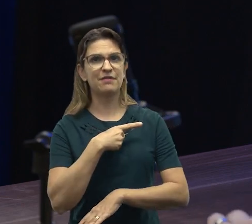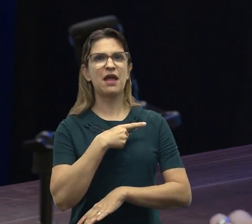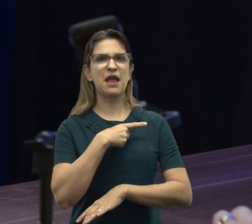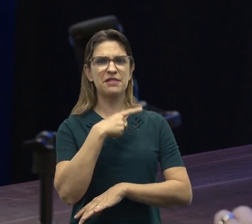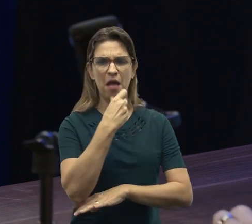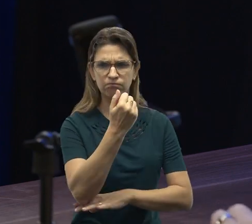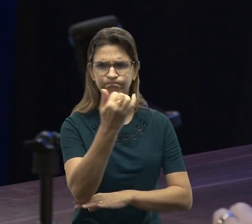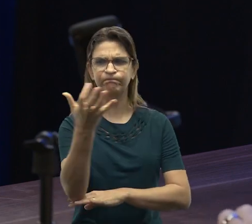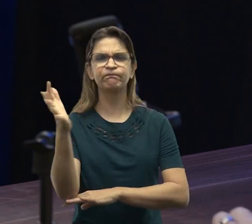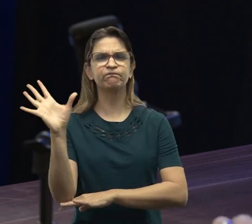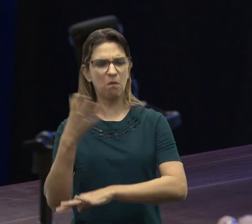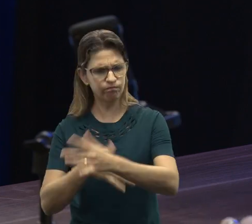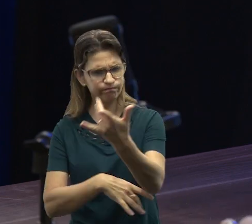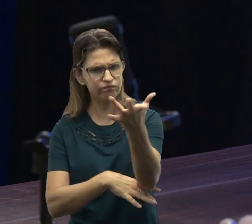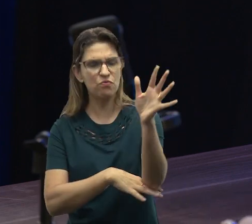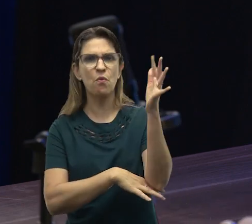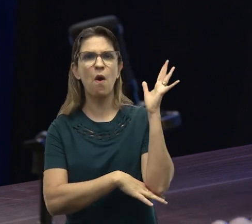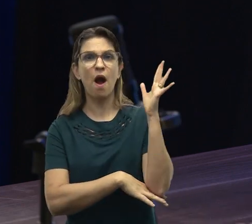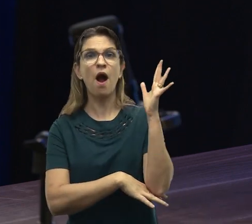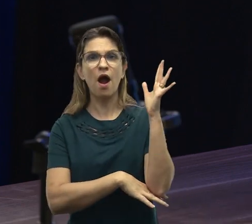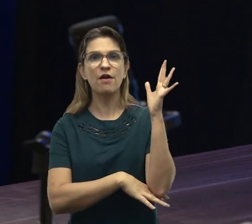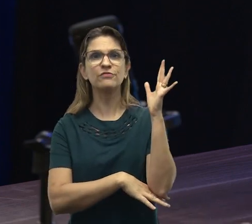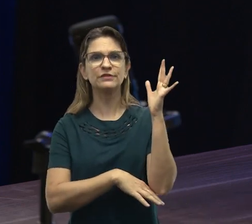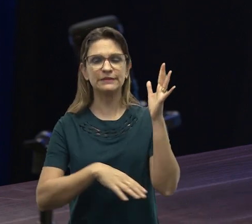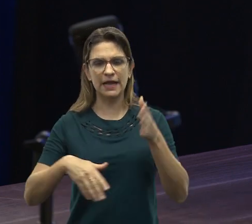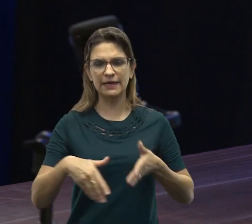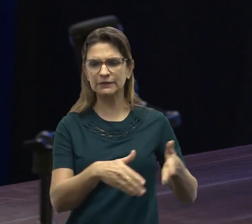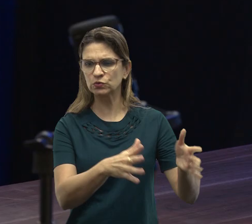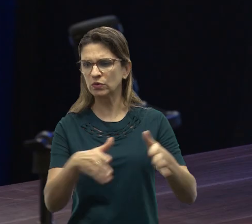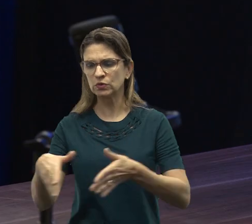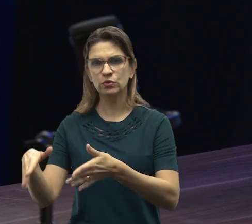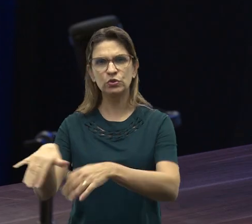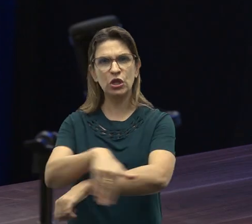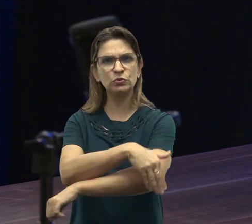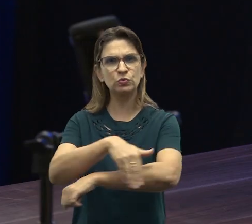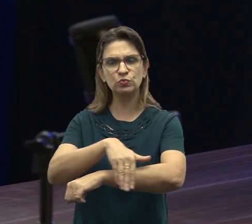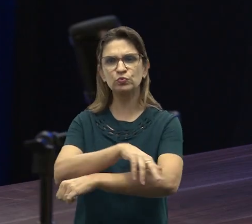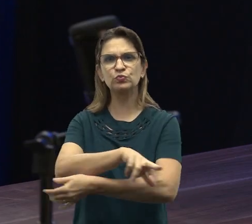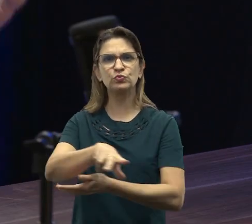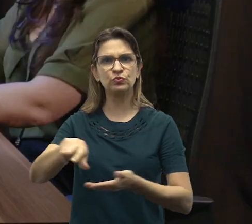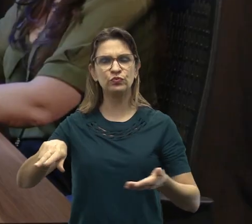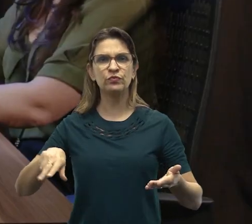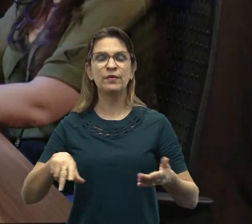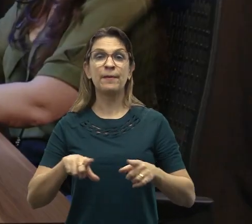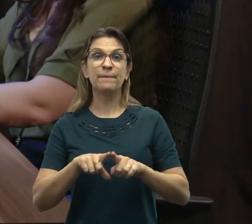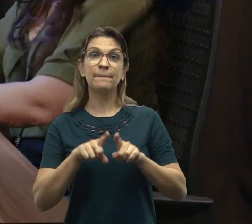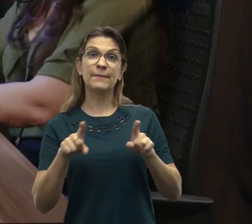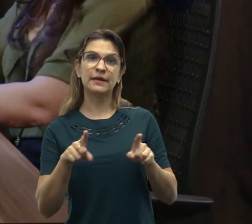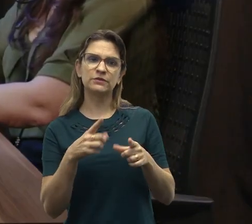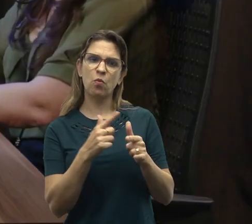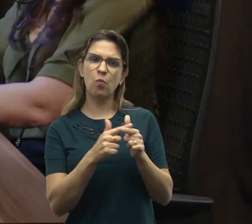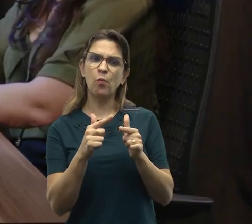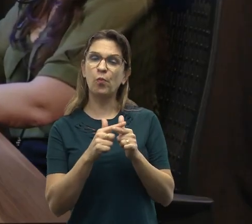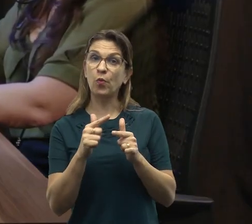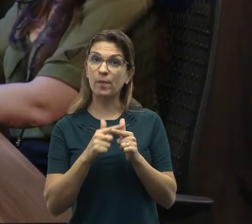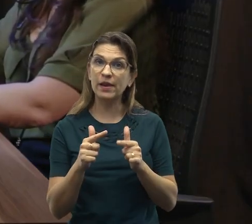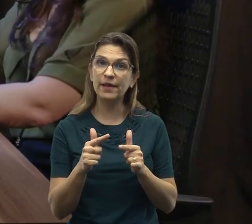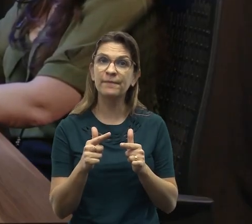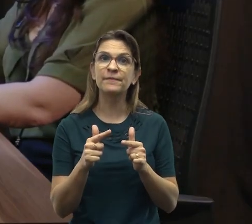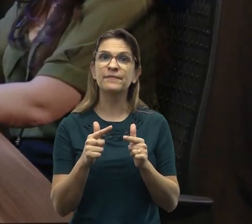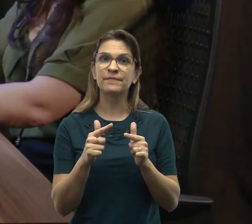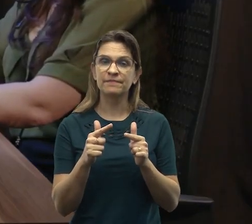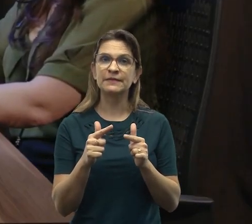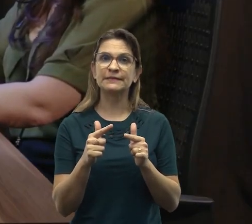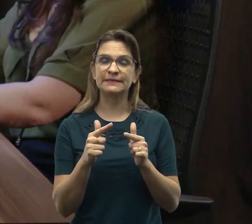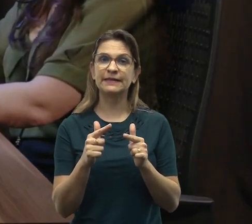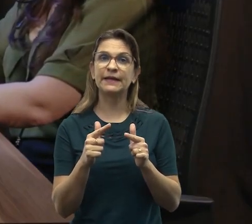arborizada, mas que precisa realmente ainda, agora que ainda os problemas não são tão caóticos, realmente pensar nisso para que a gente